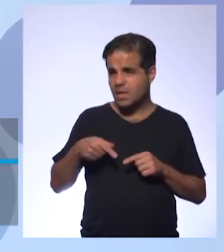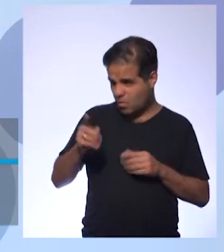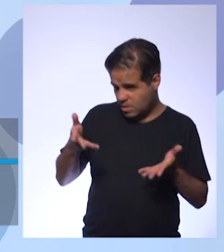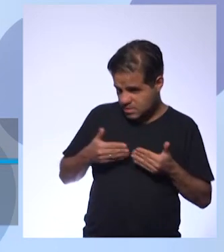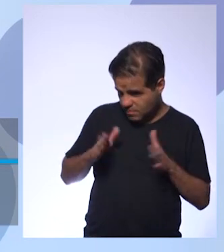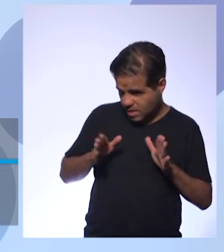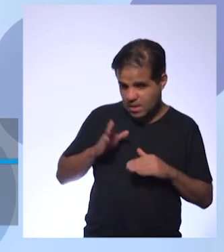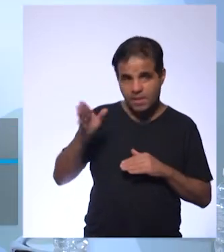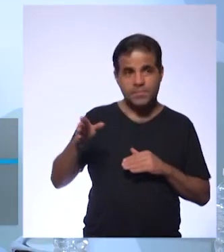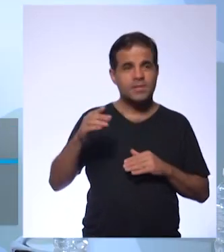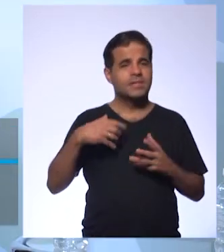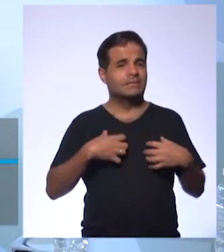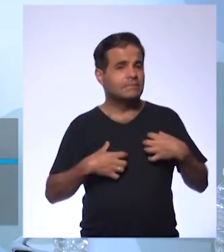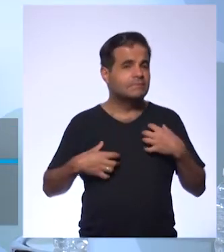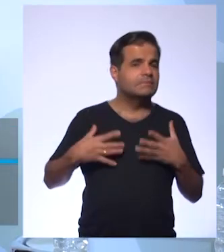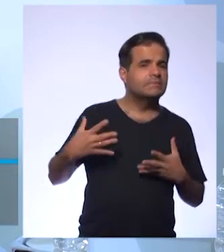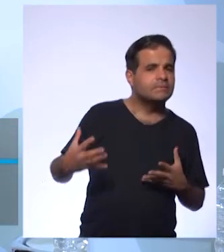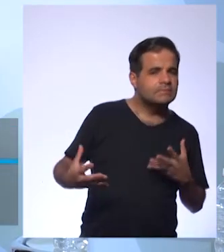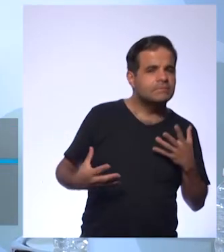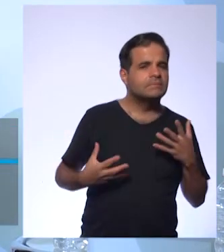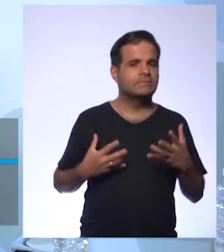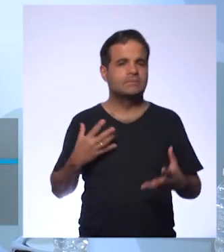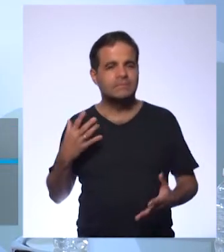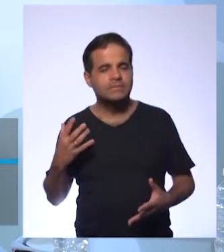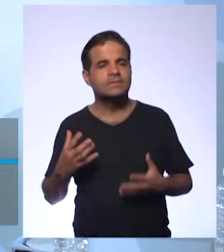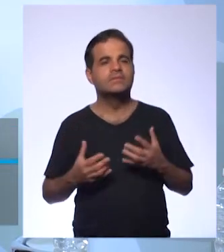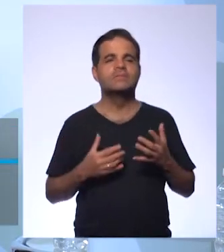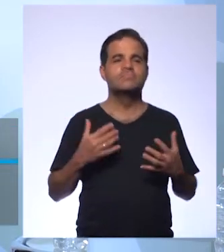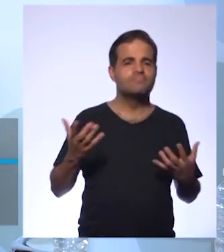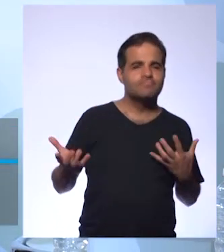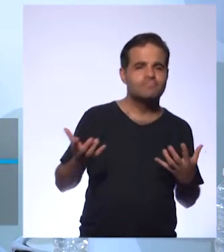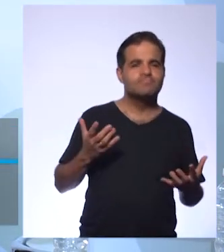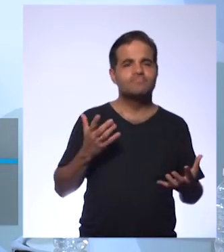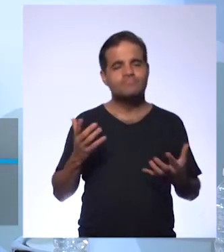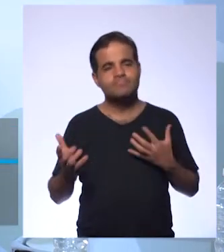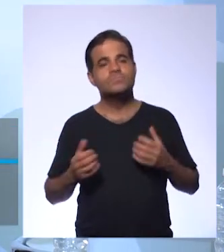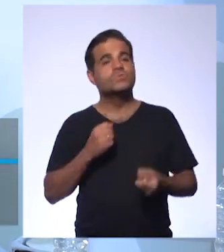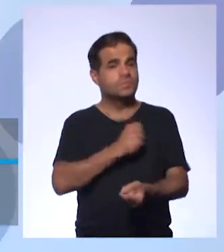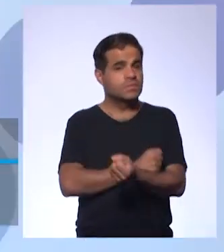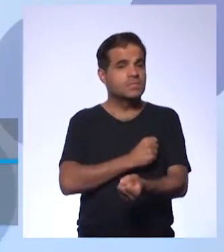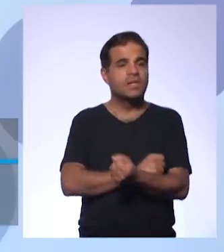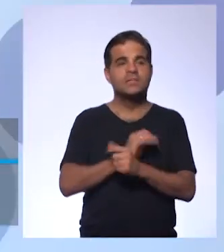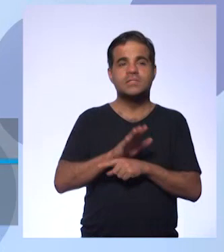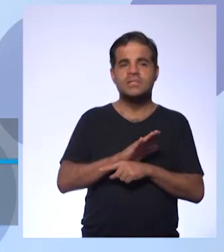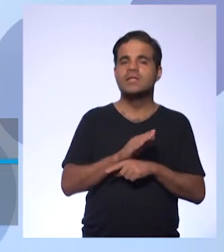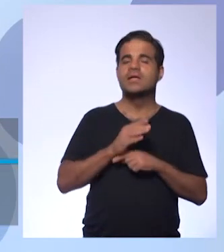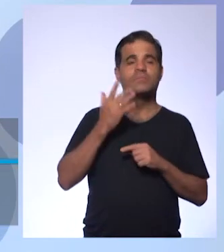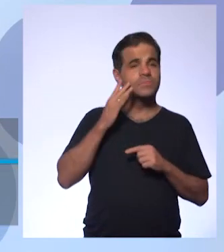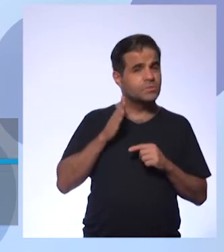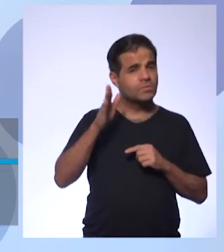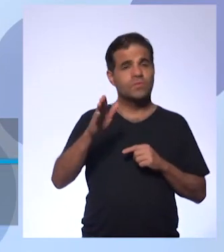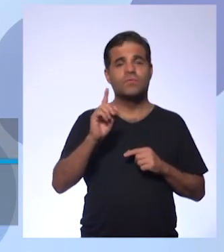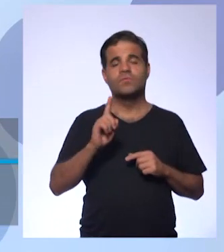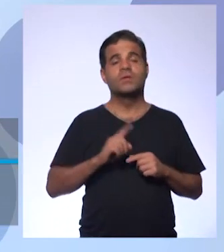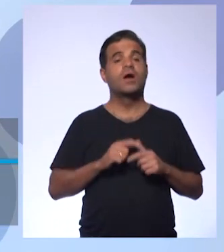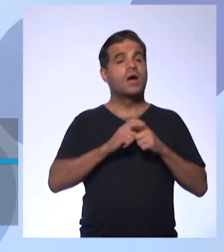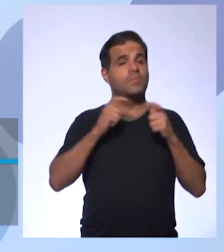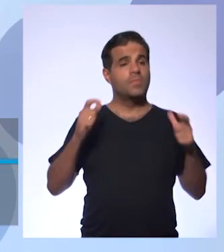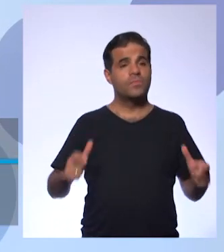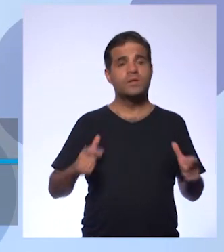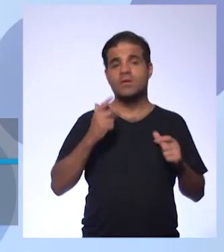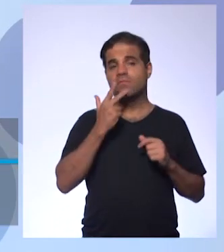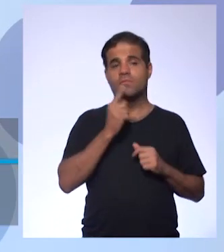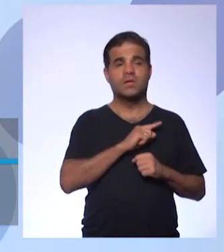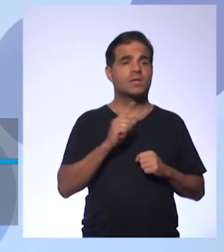estou tendencioso. Ele tá eu sou viciado em cinema, mas não sei se eu vou não, mas eu gosto muito. A maioria diz que